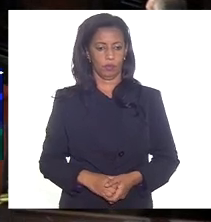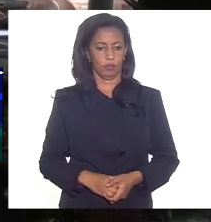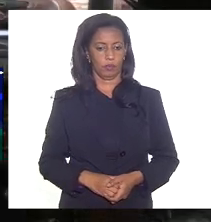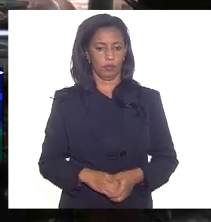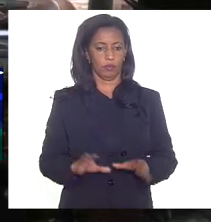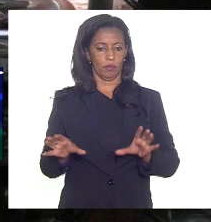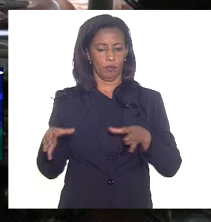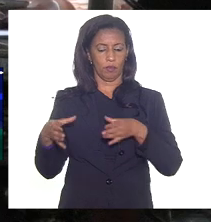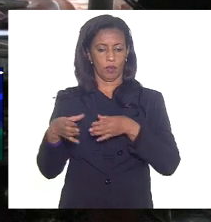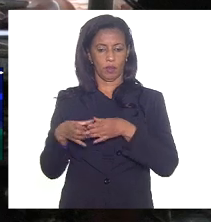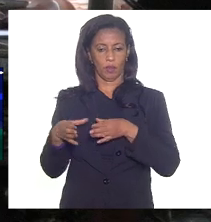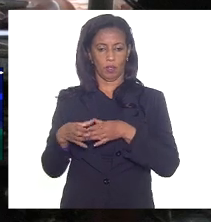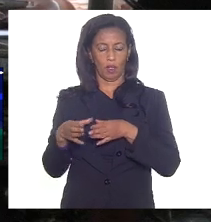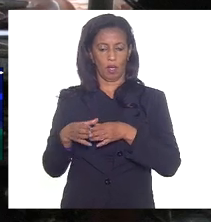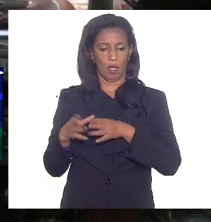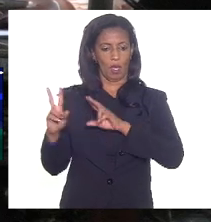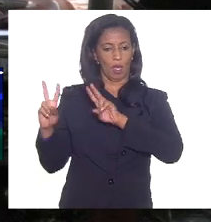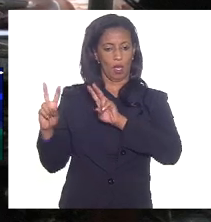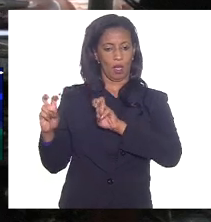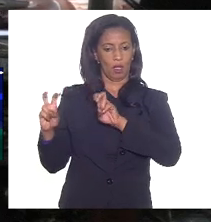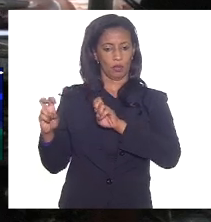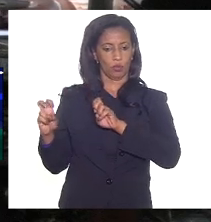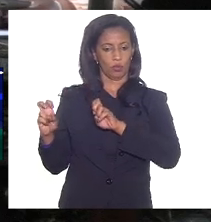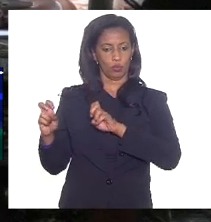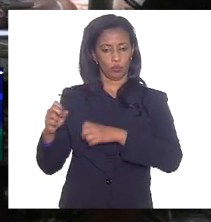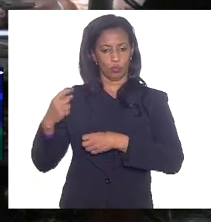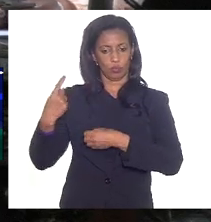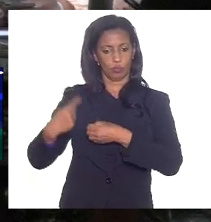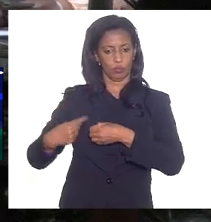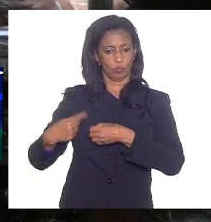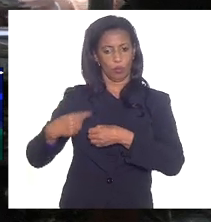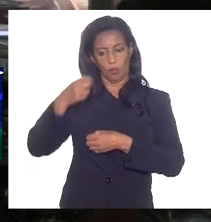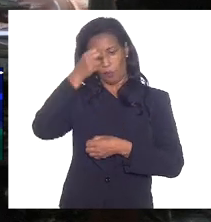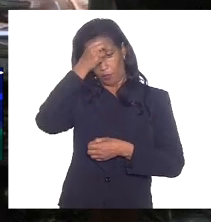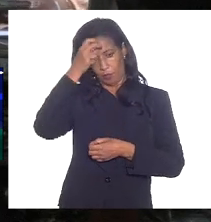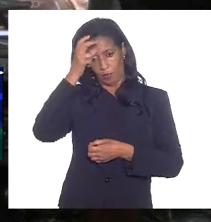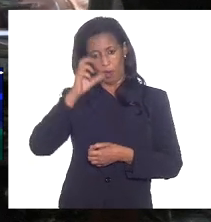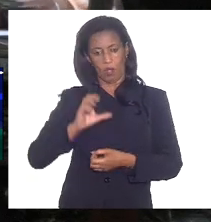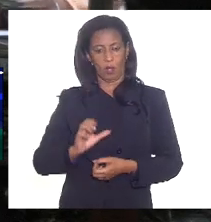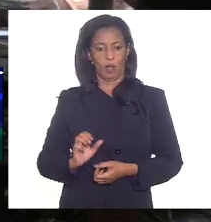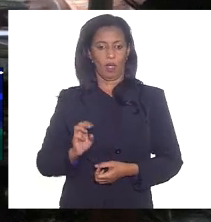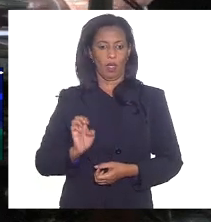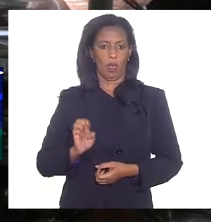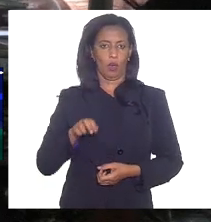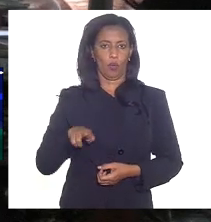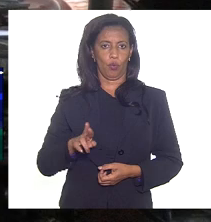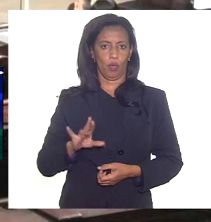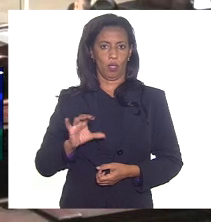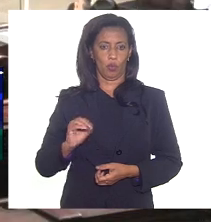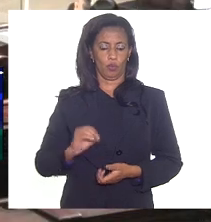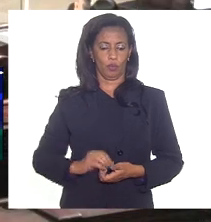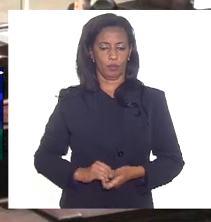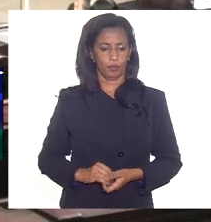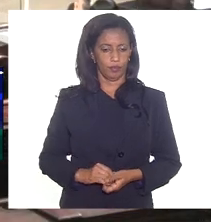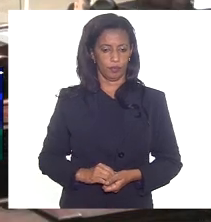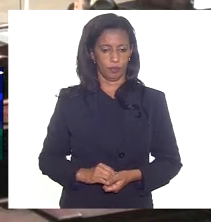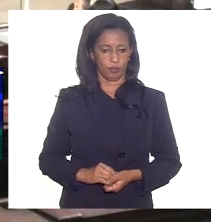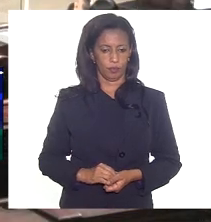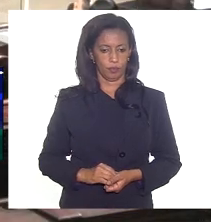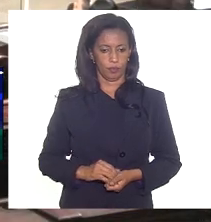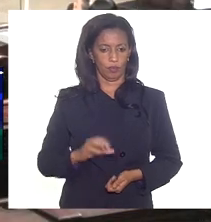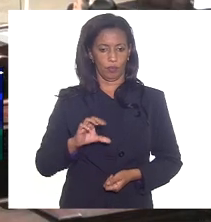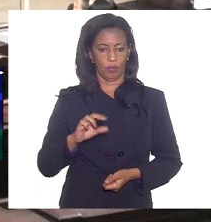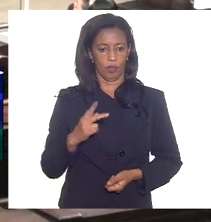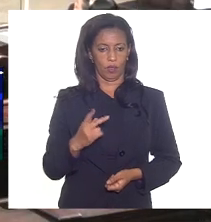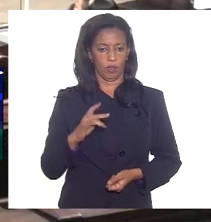Pela Comissão de Assuntos Municipais, deputado Carlos Macedo. Carlos Macedo. Deputado Eurico Júnior. Deputado